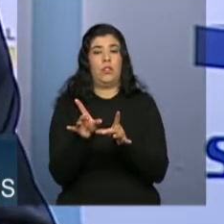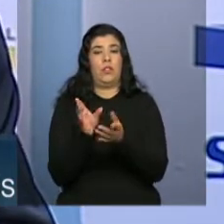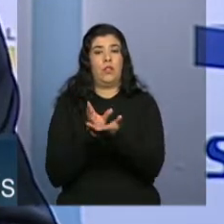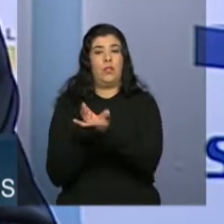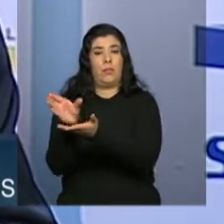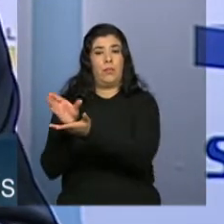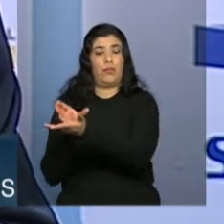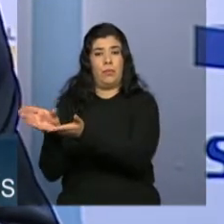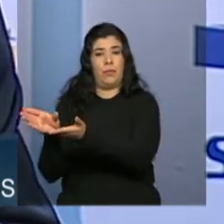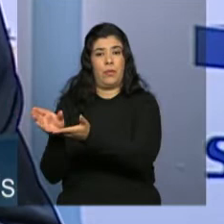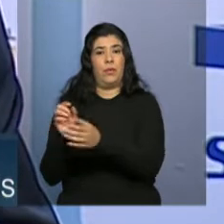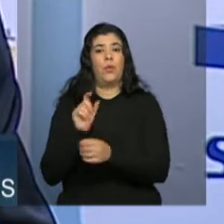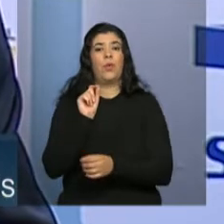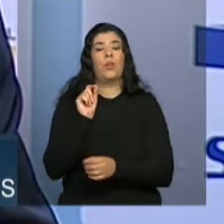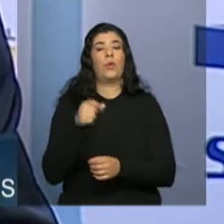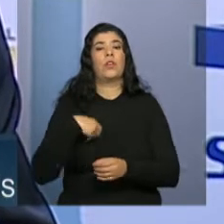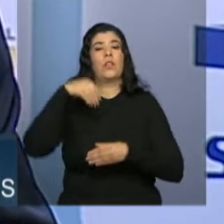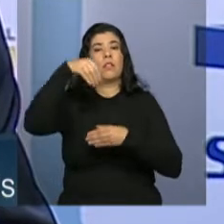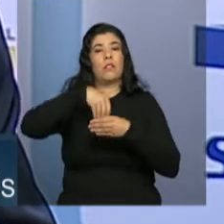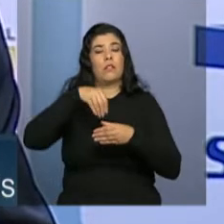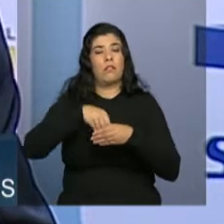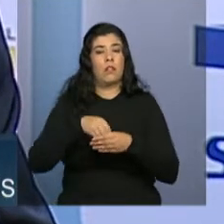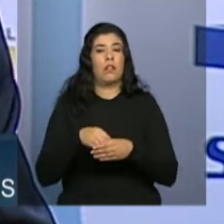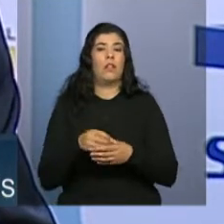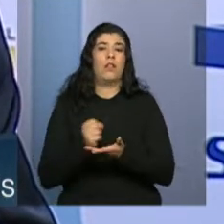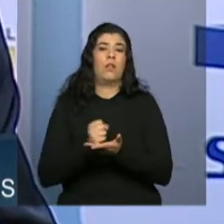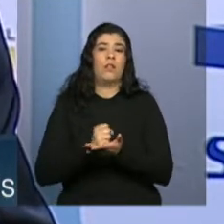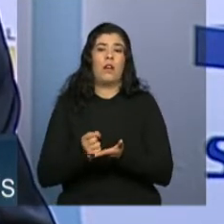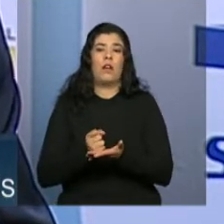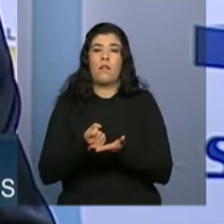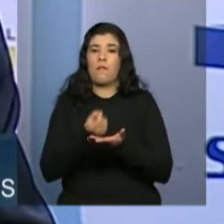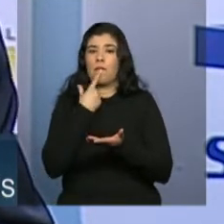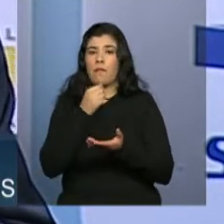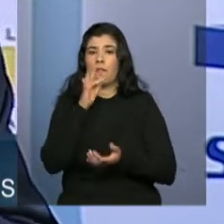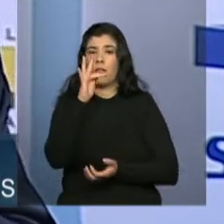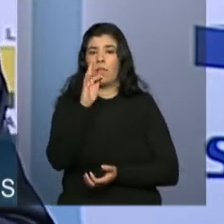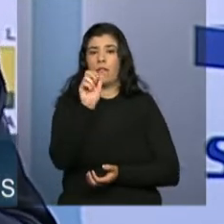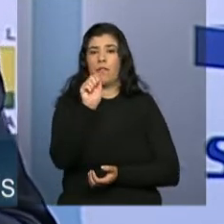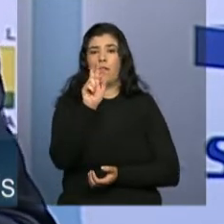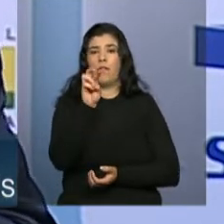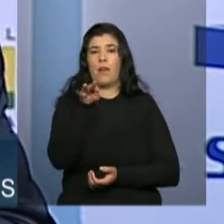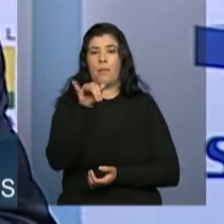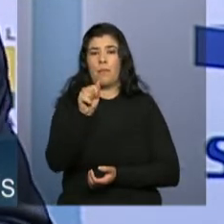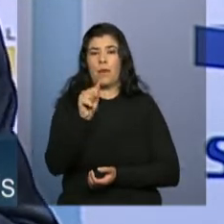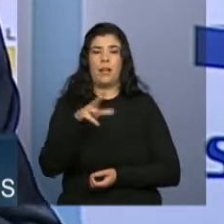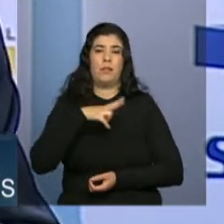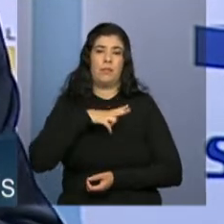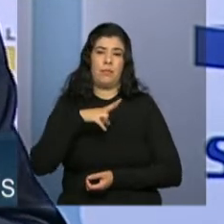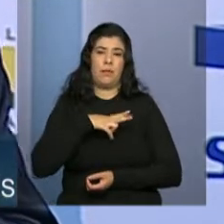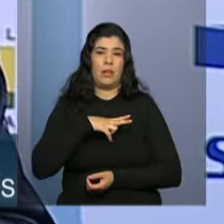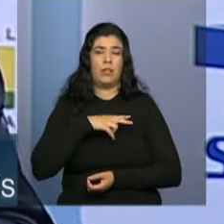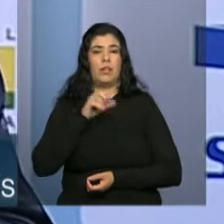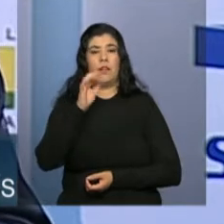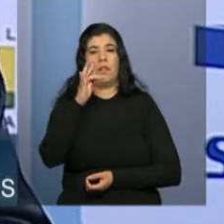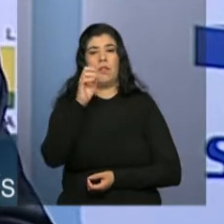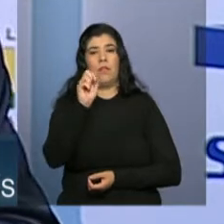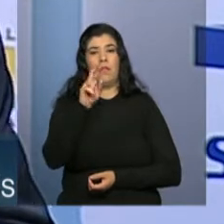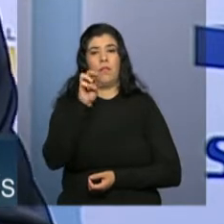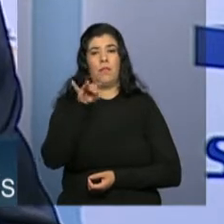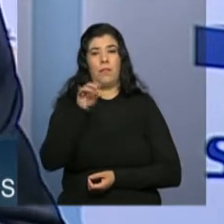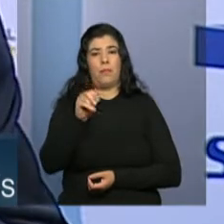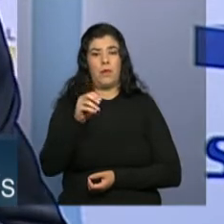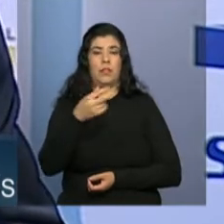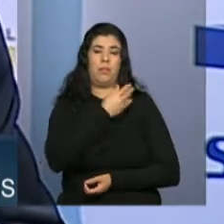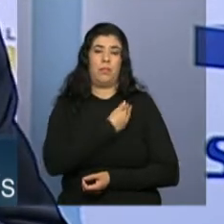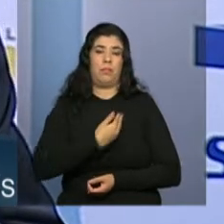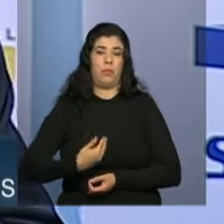privado de saúde o que vai para rede de drogarias privadas o que vai para farmácia e drogarias privadas que é diferente também né tem